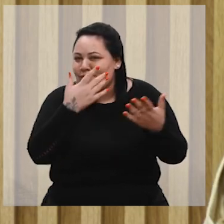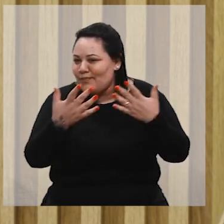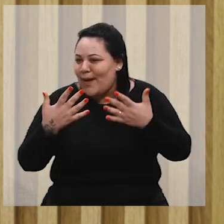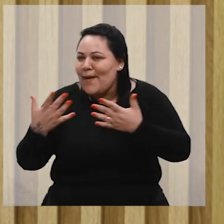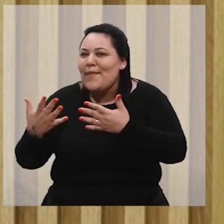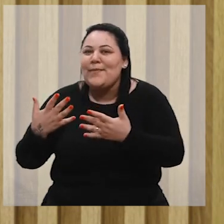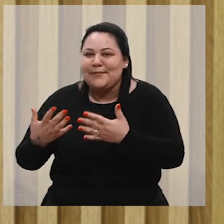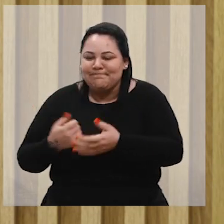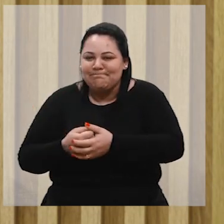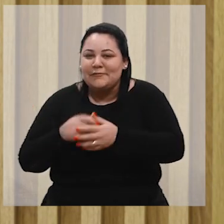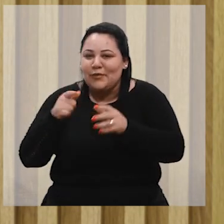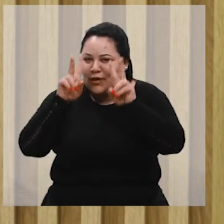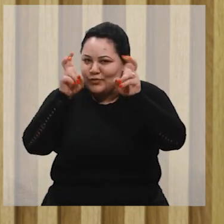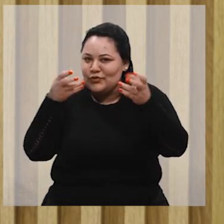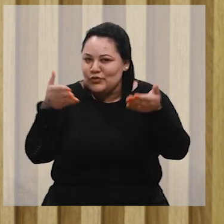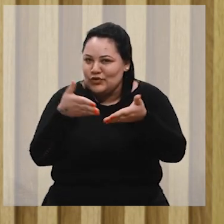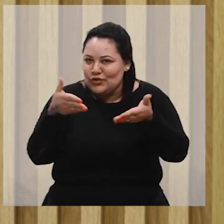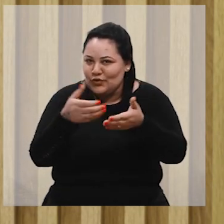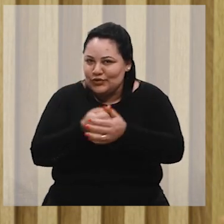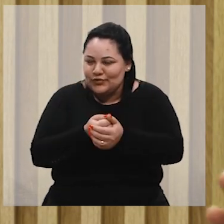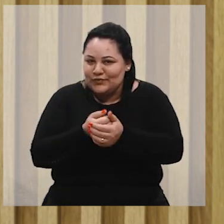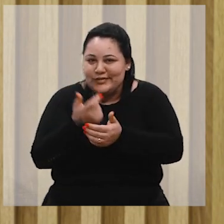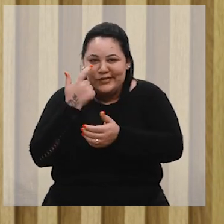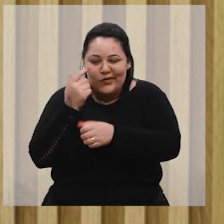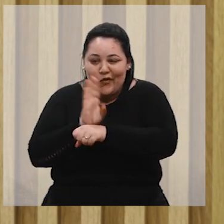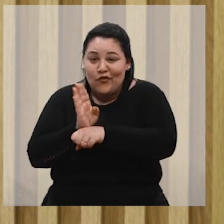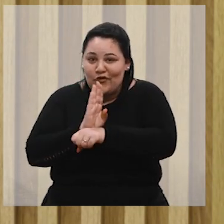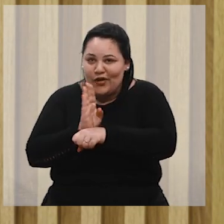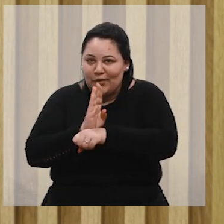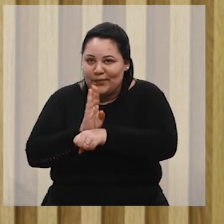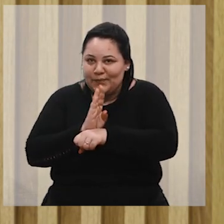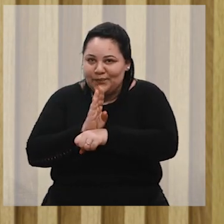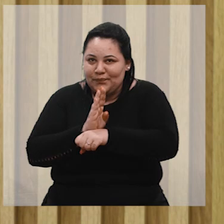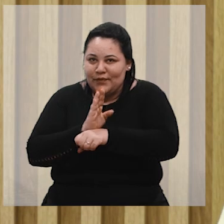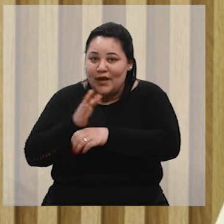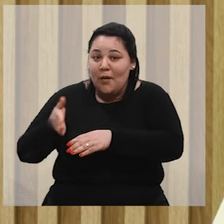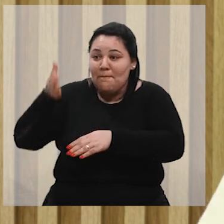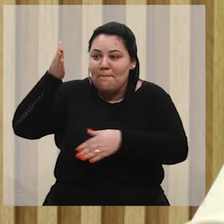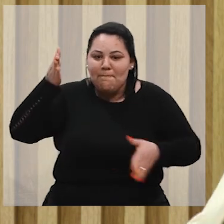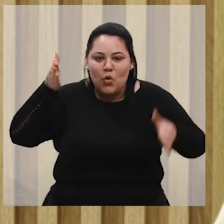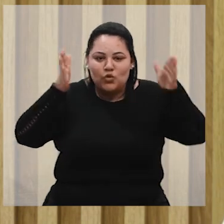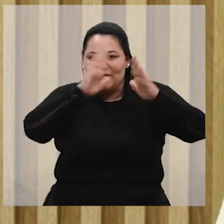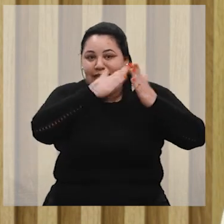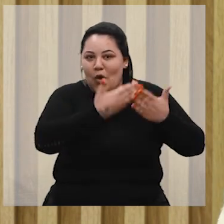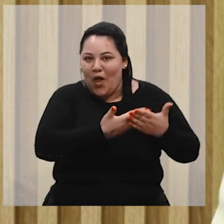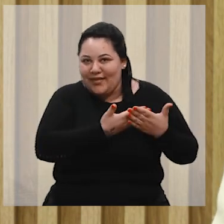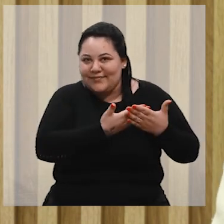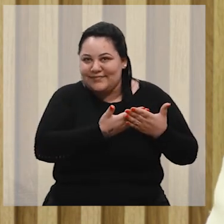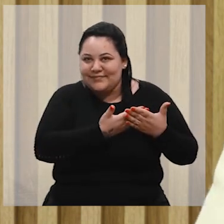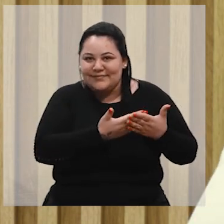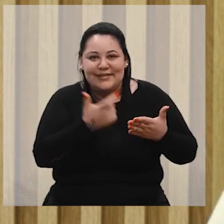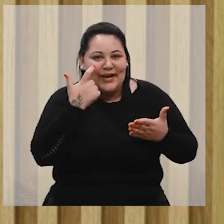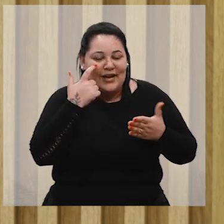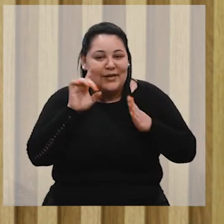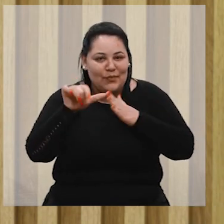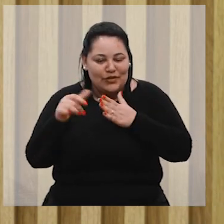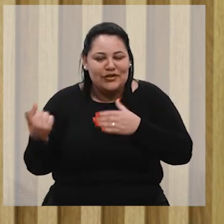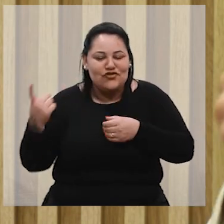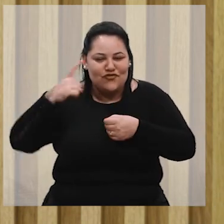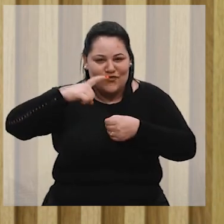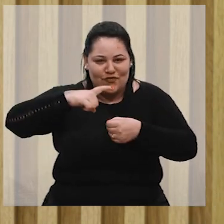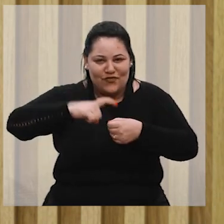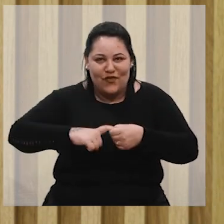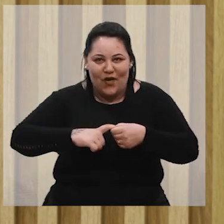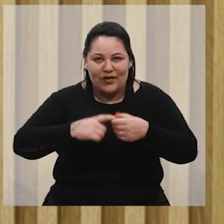que é o tema de hoje da Roda de Saberes. A gente acabou de ver um pouquinho do filme, então, Entre os Muros da Escola, e a gente vai deixar